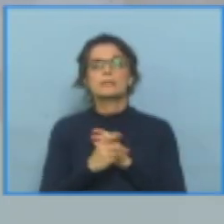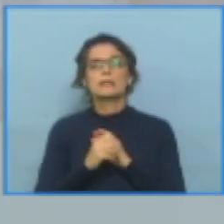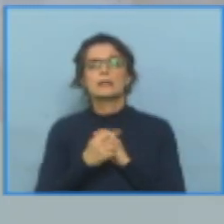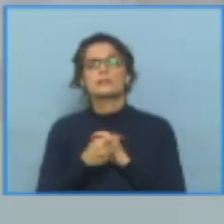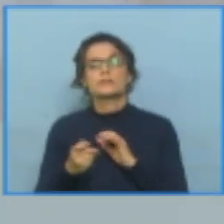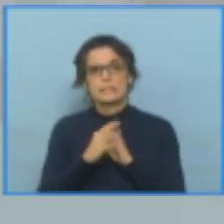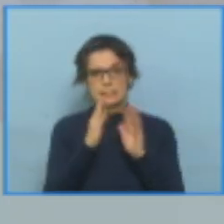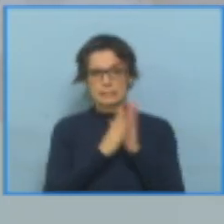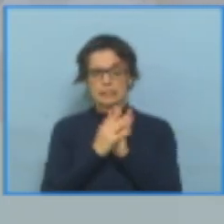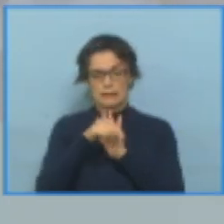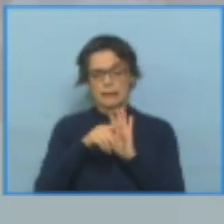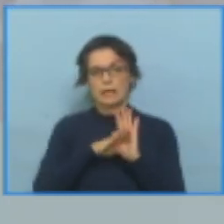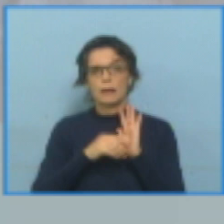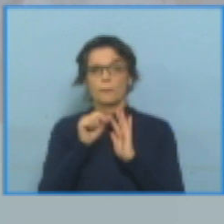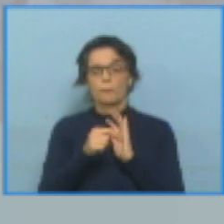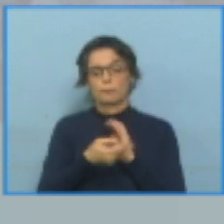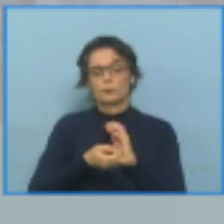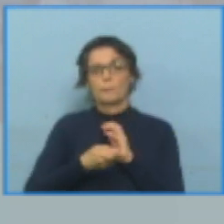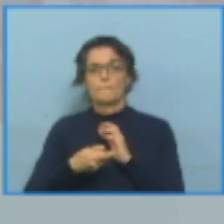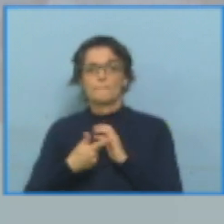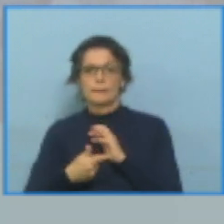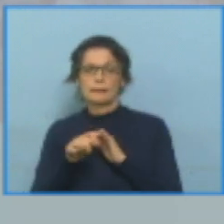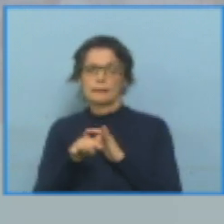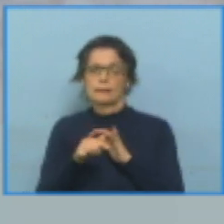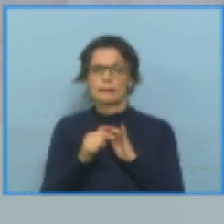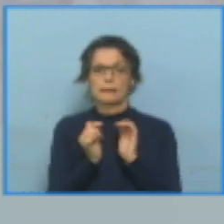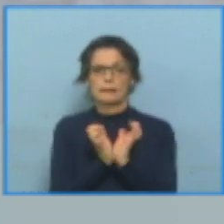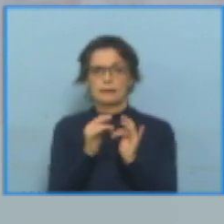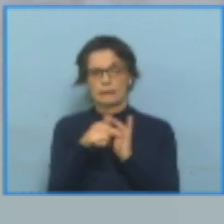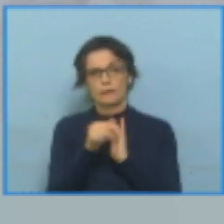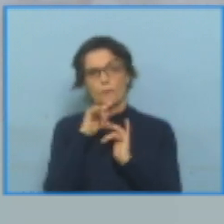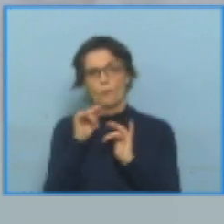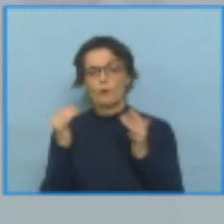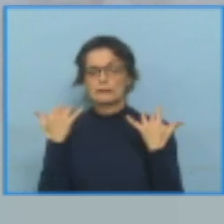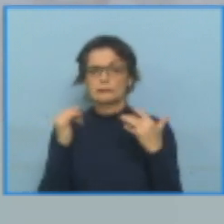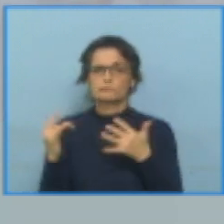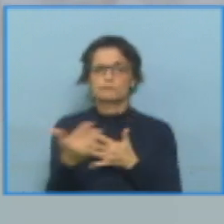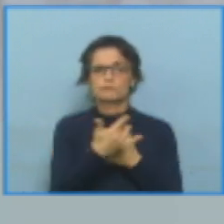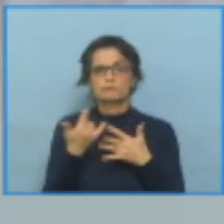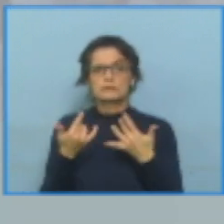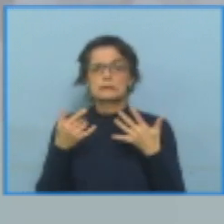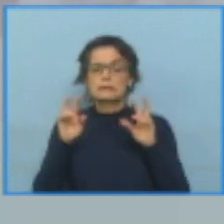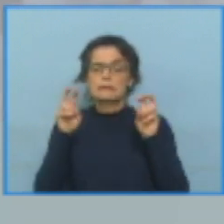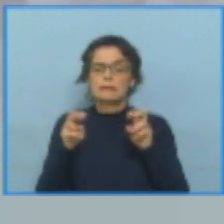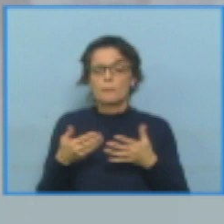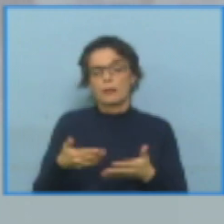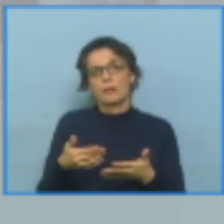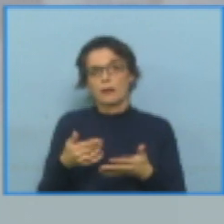Agência.eclesia.pt é o endereço onde pode acompanhar estes e muitos outros temas do cotidiano da Igreja Católica.